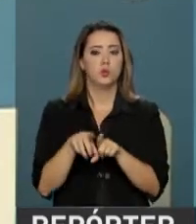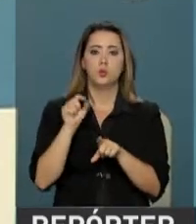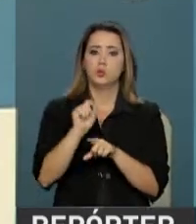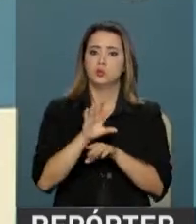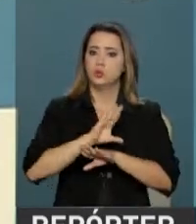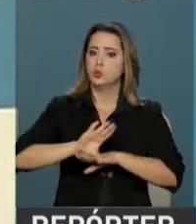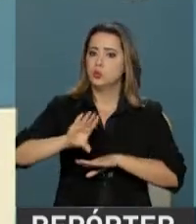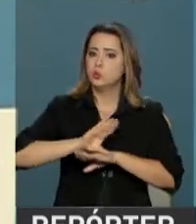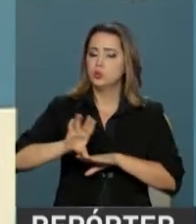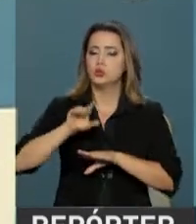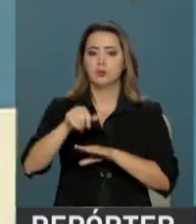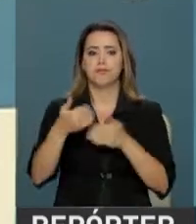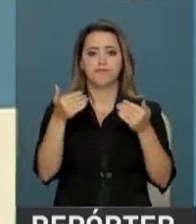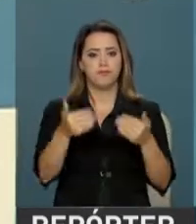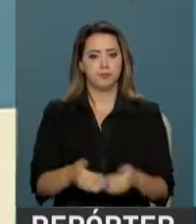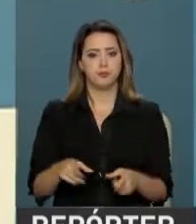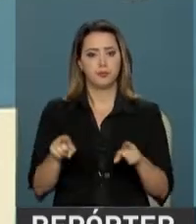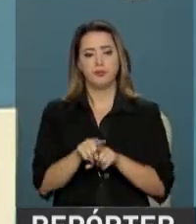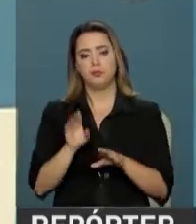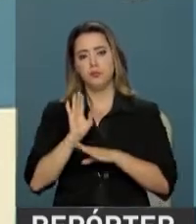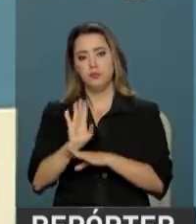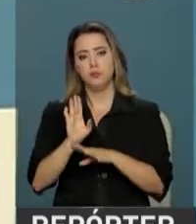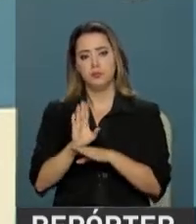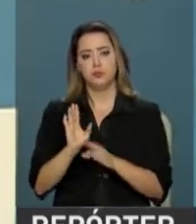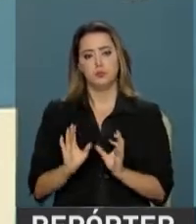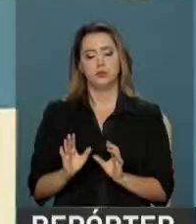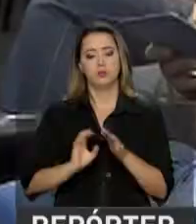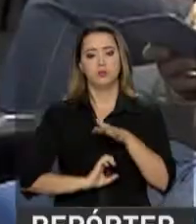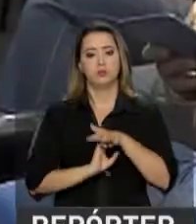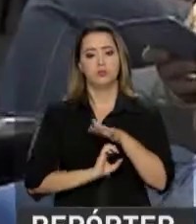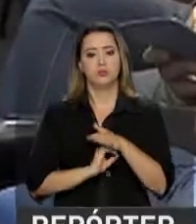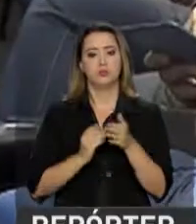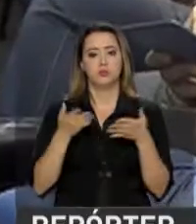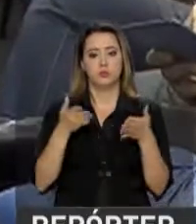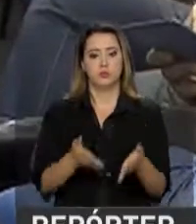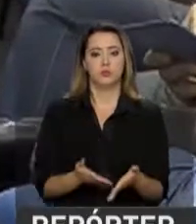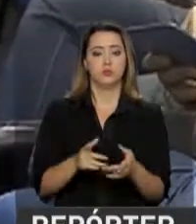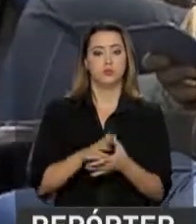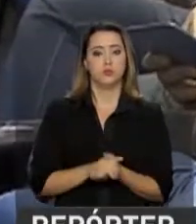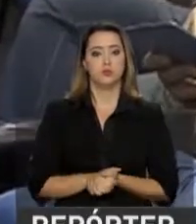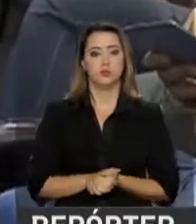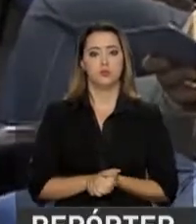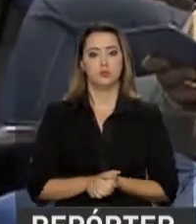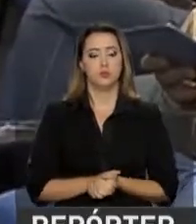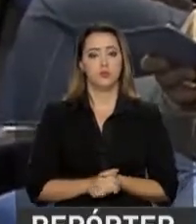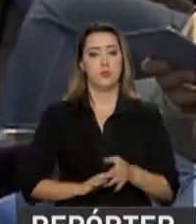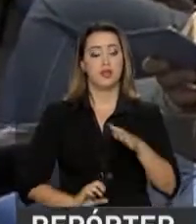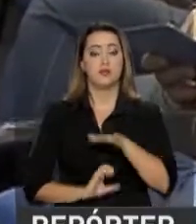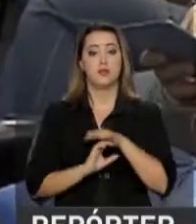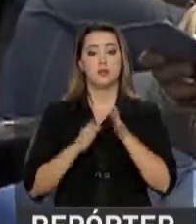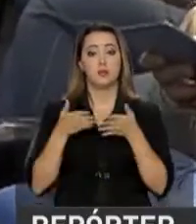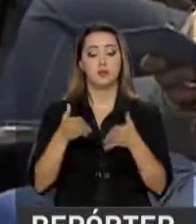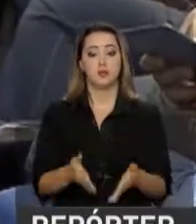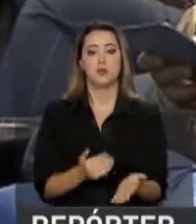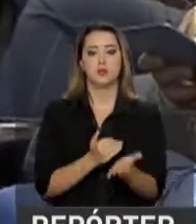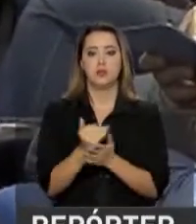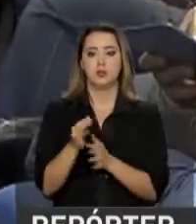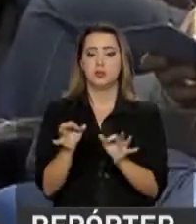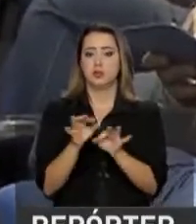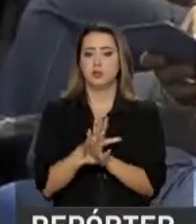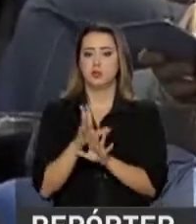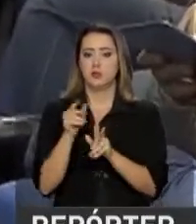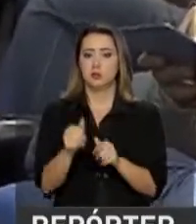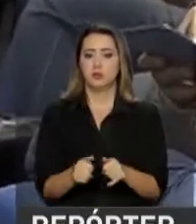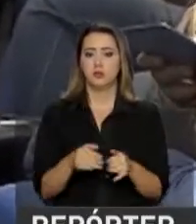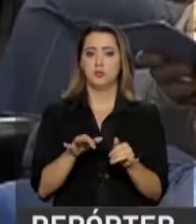capacitação presencial de apoio às empresas participantes as empresas em estágio inicial selecionadas que terminar em